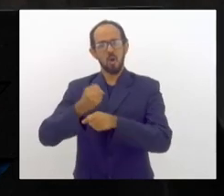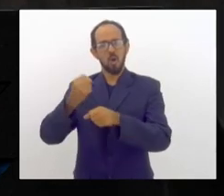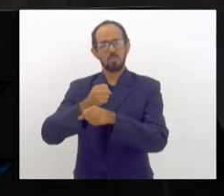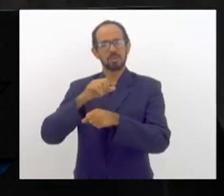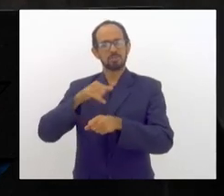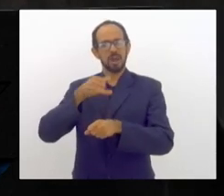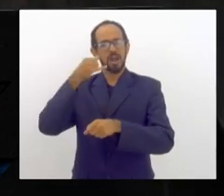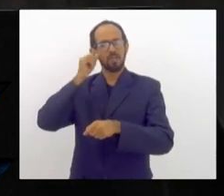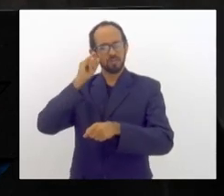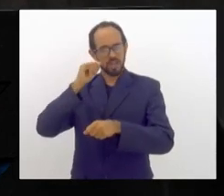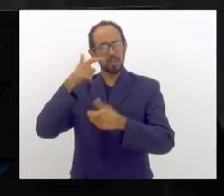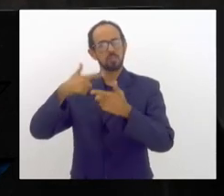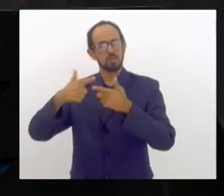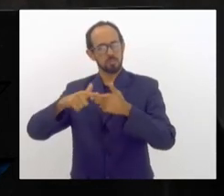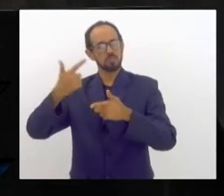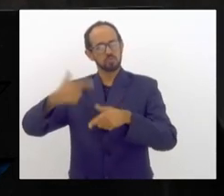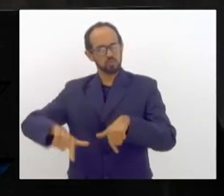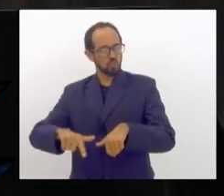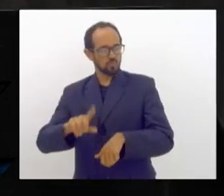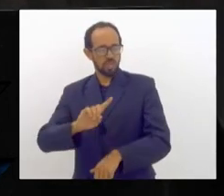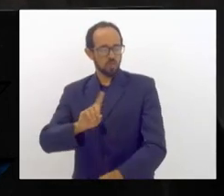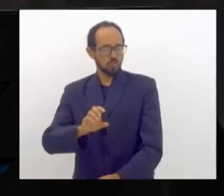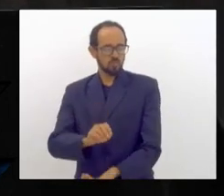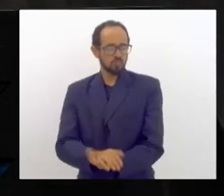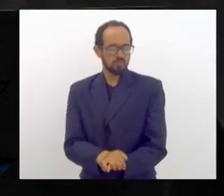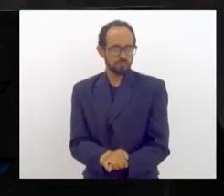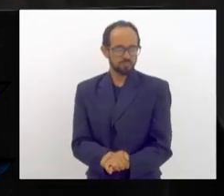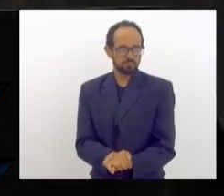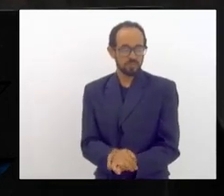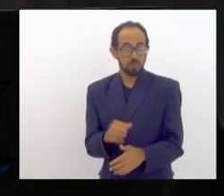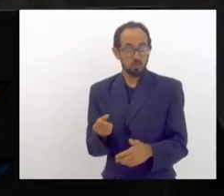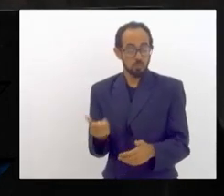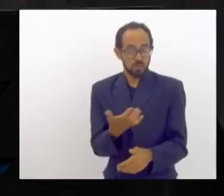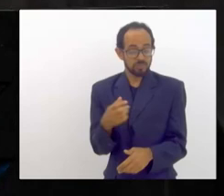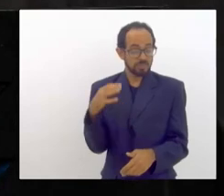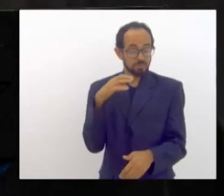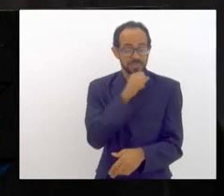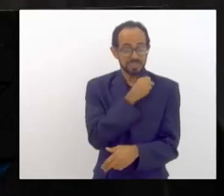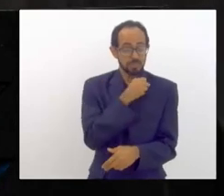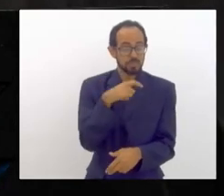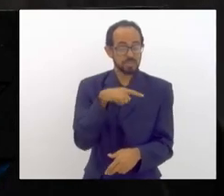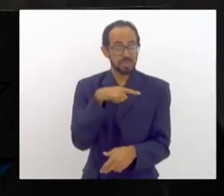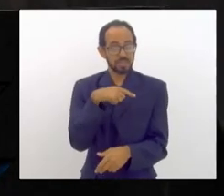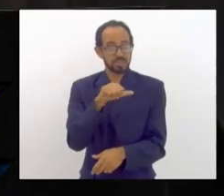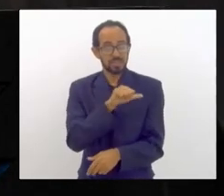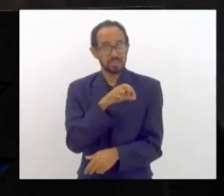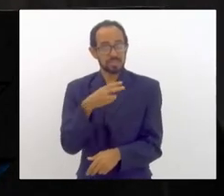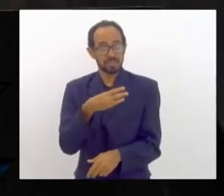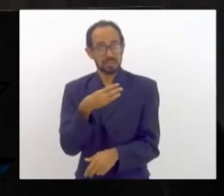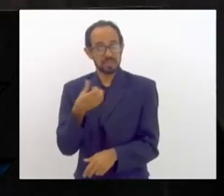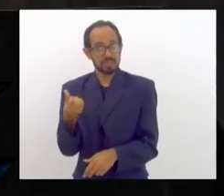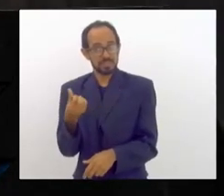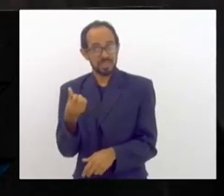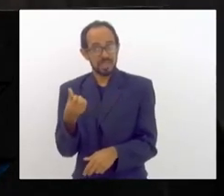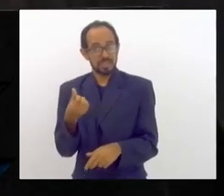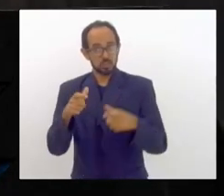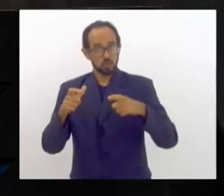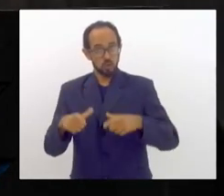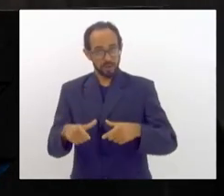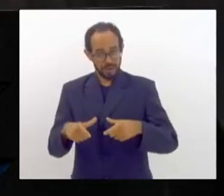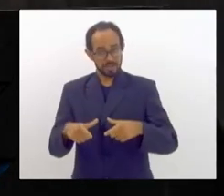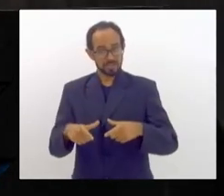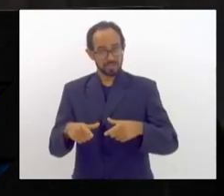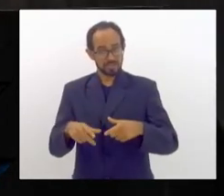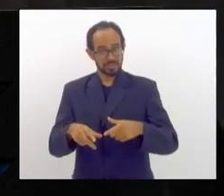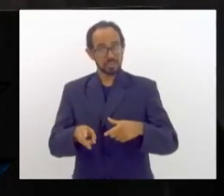de reconstrução. E aí, quando você percebe que existem 136 feridas, ou seja, aconteceu a tragédia e está do mesmo